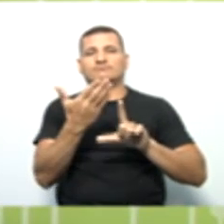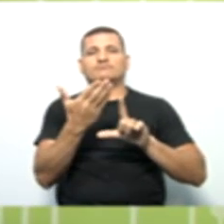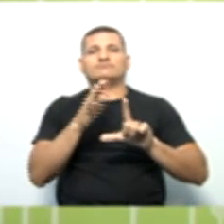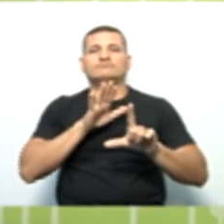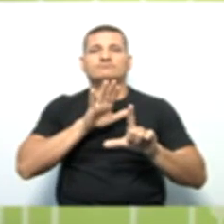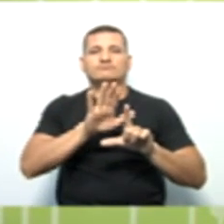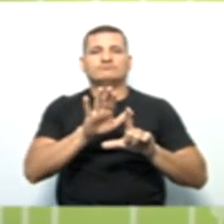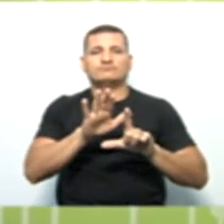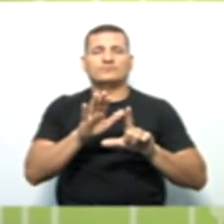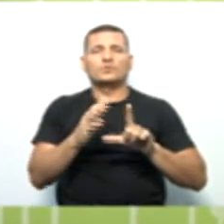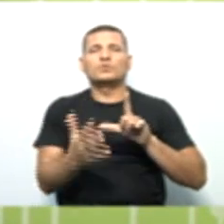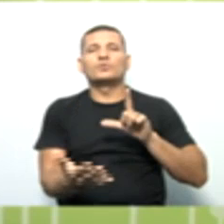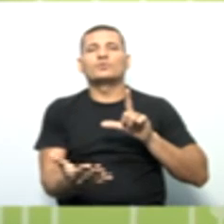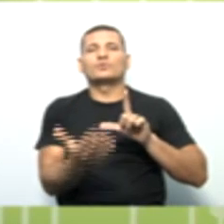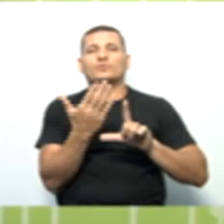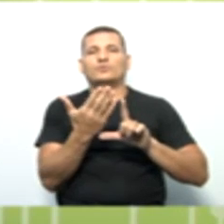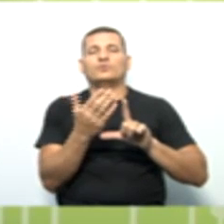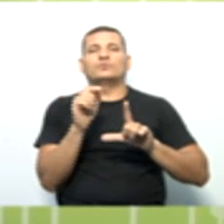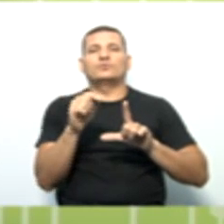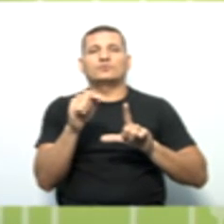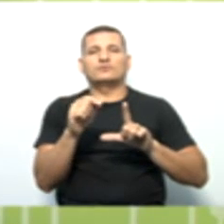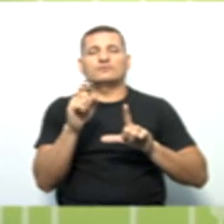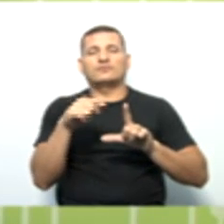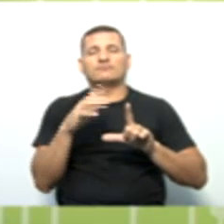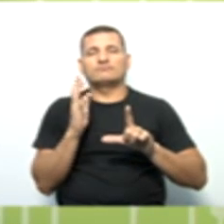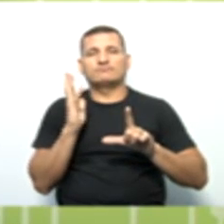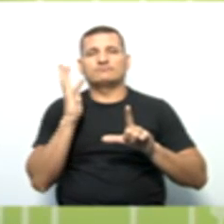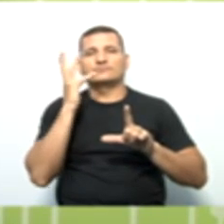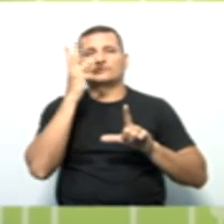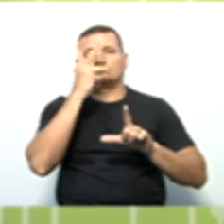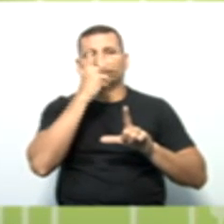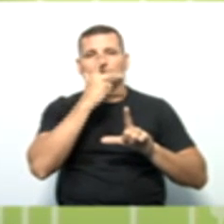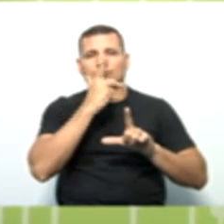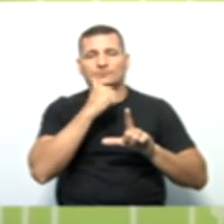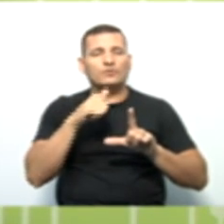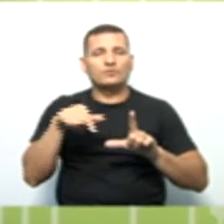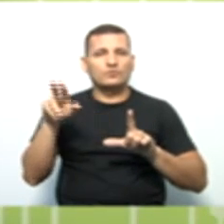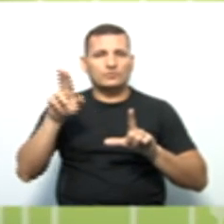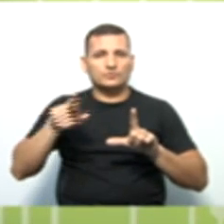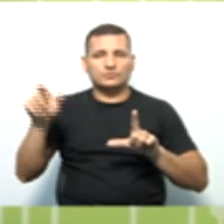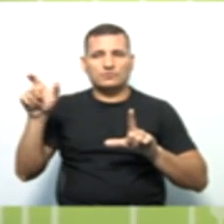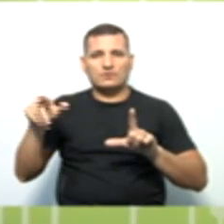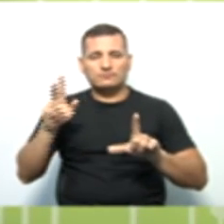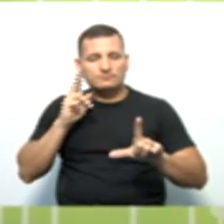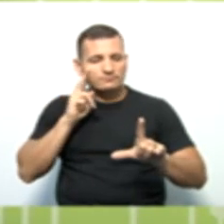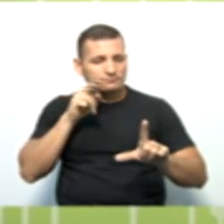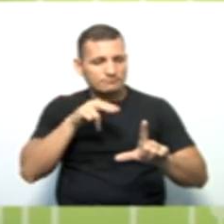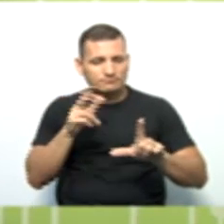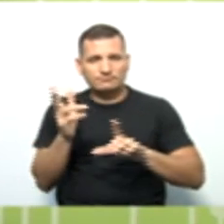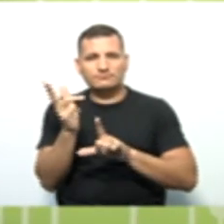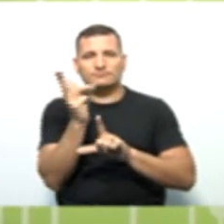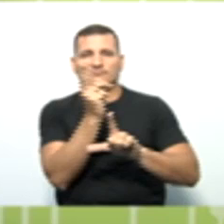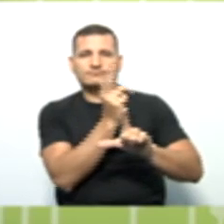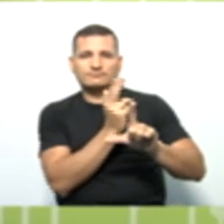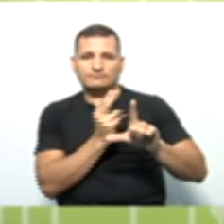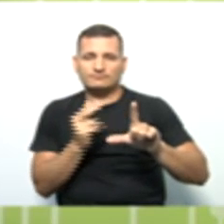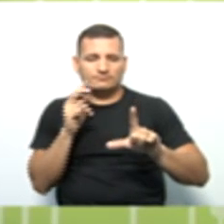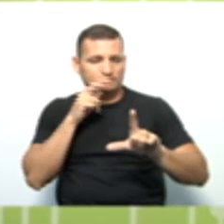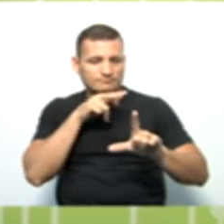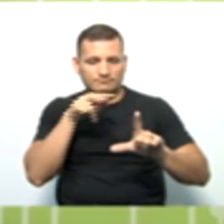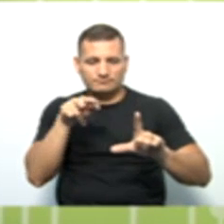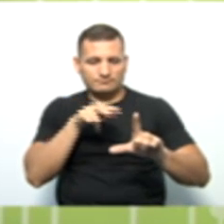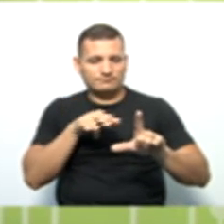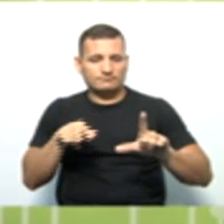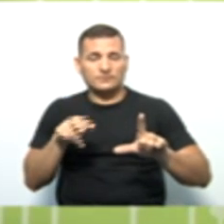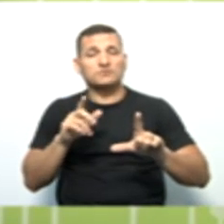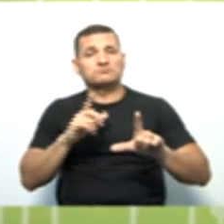aquela parte bonita do meu software, né? Aquela parte que o usuário vai ver lá, as interfaces, né? Que isso aí hoje você tem